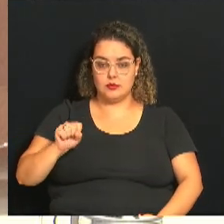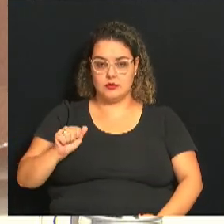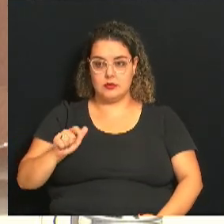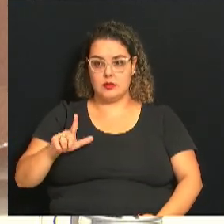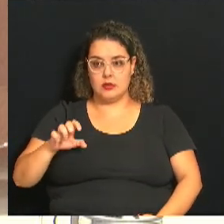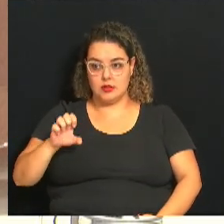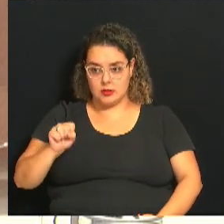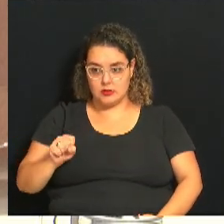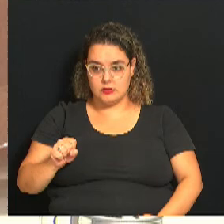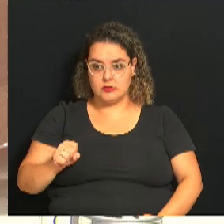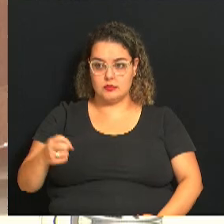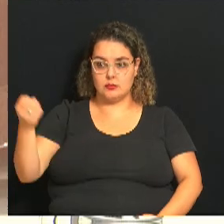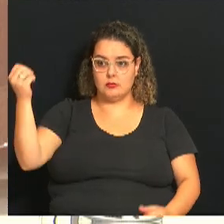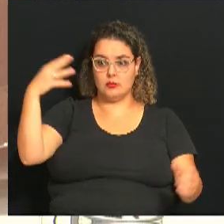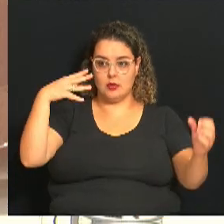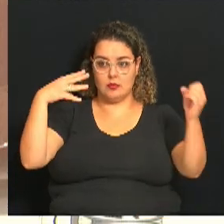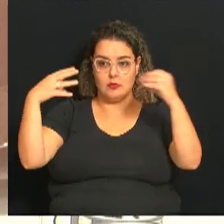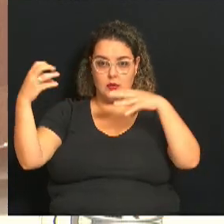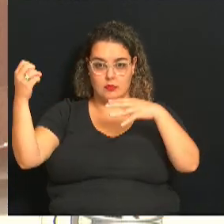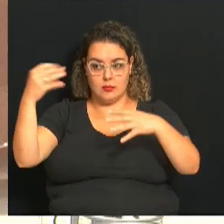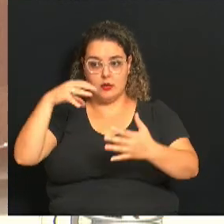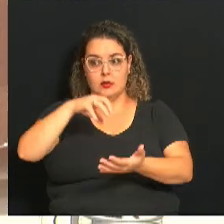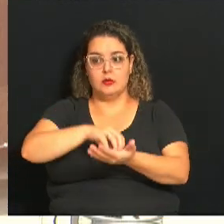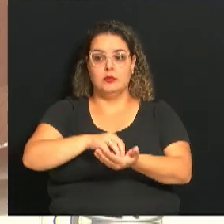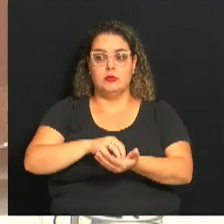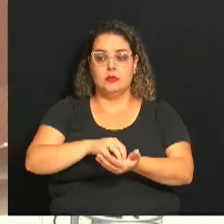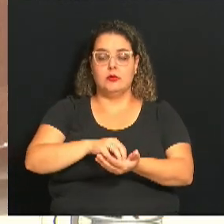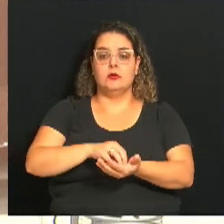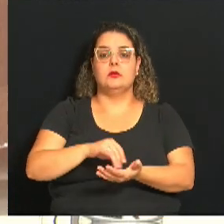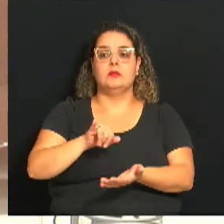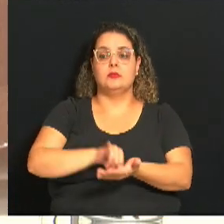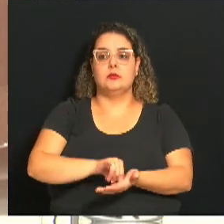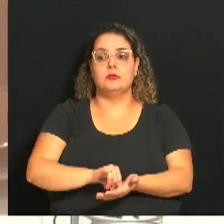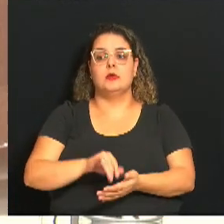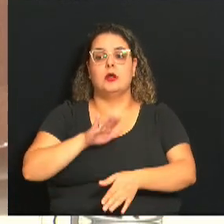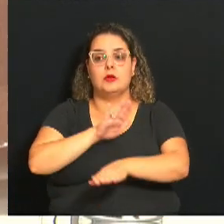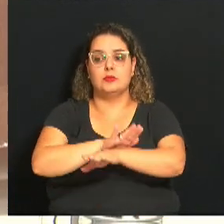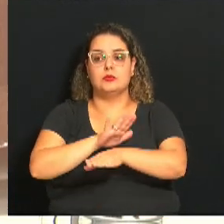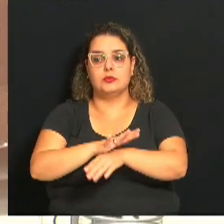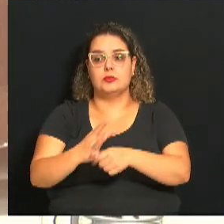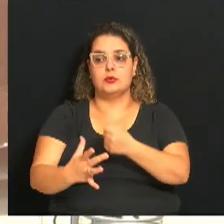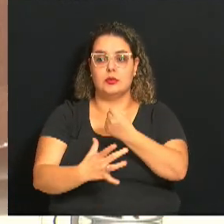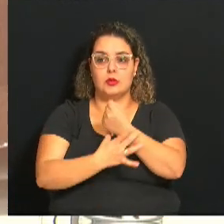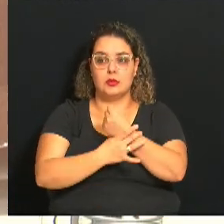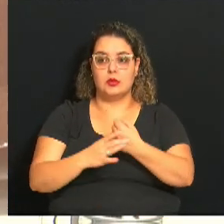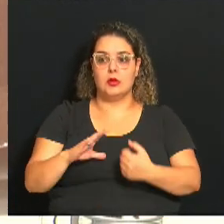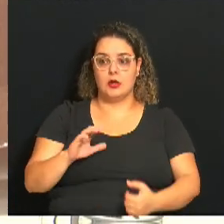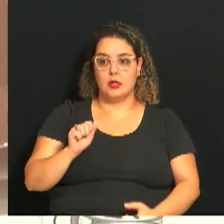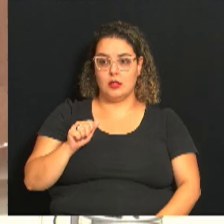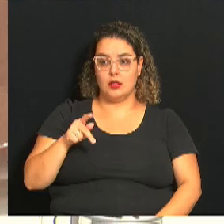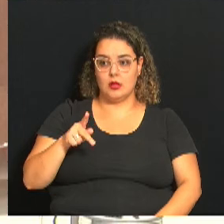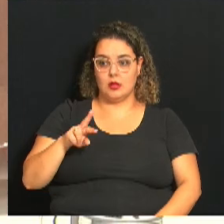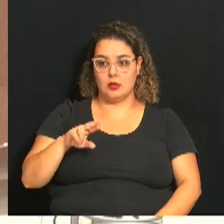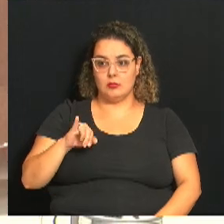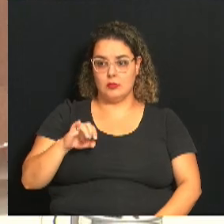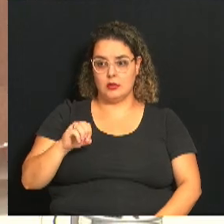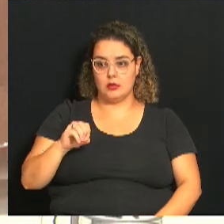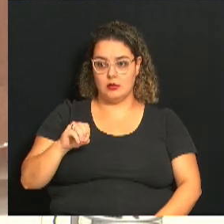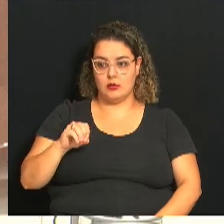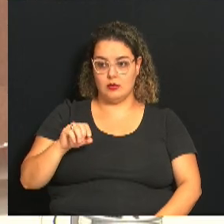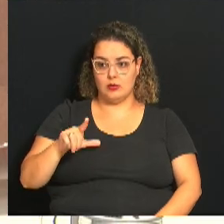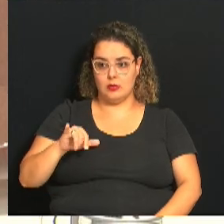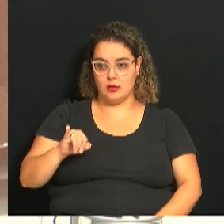iluminação nova do centro, que isso ajuda muito a segurança, né? A Caprioli, em ações, que venha